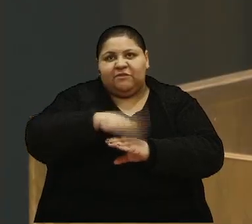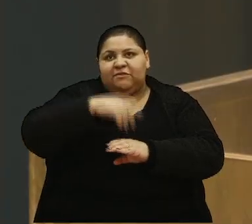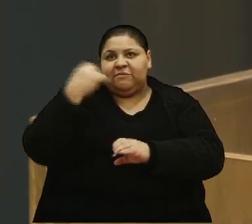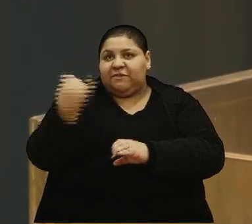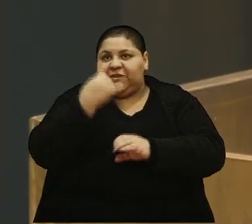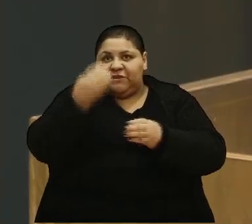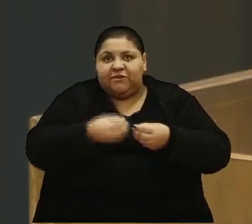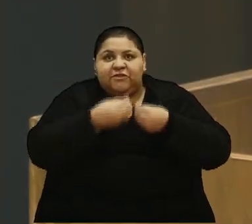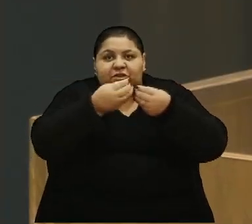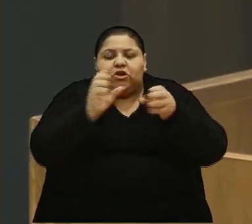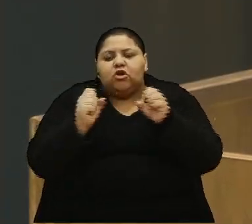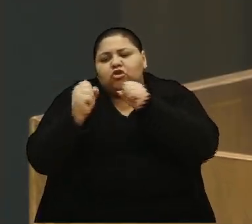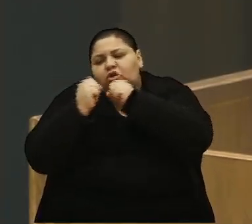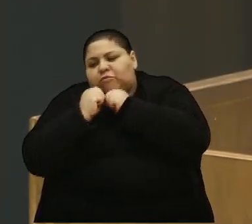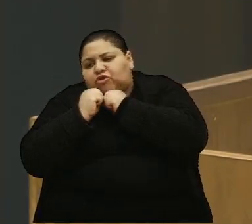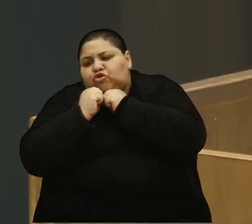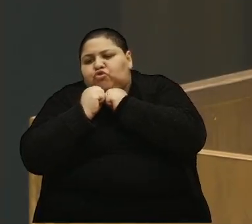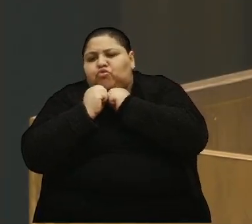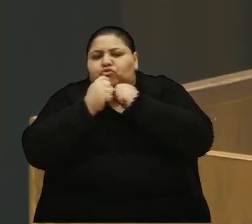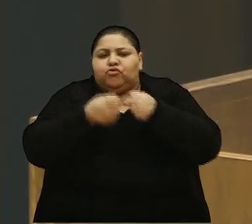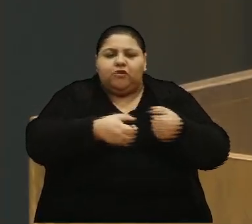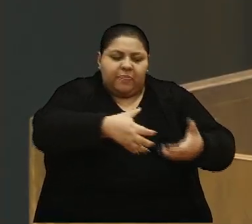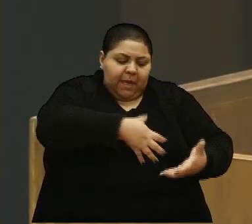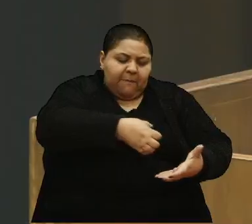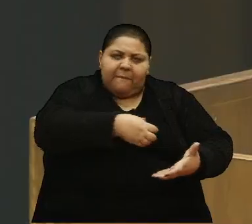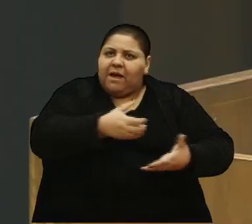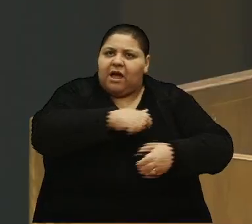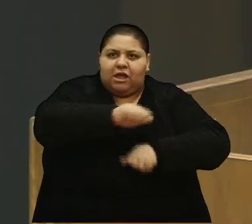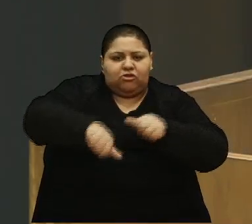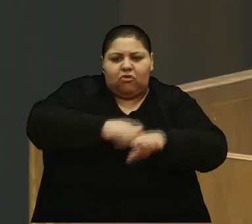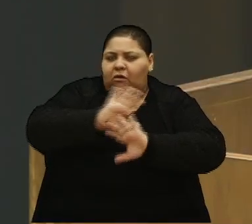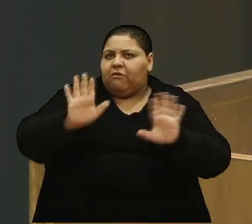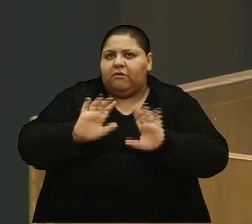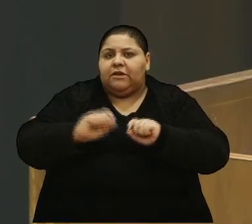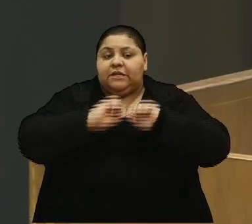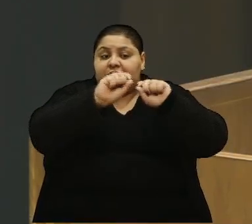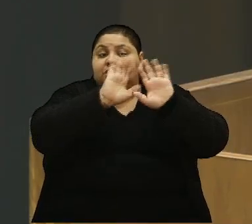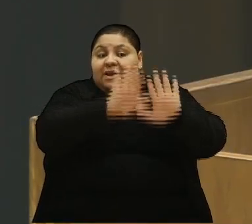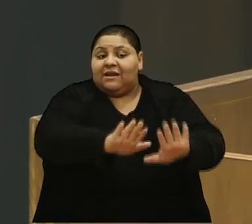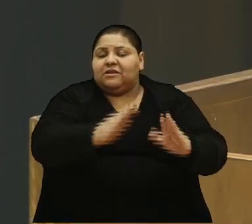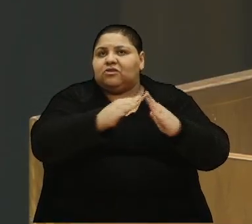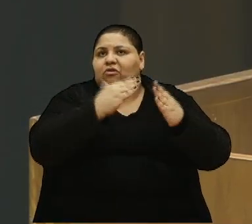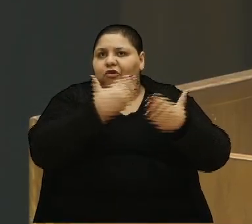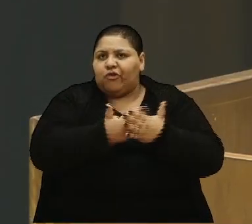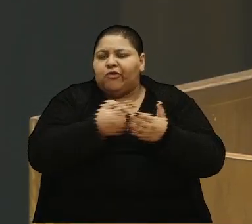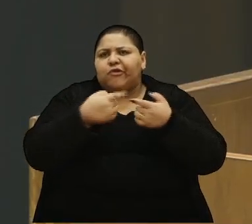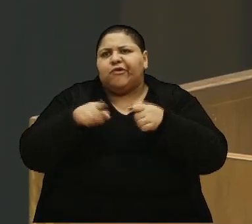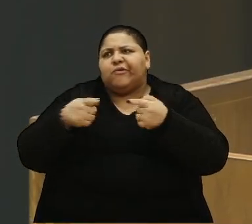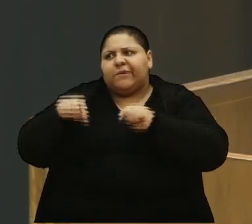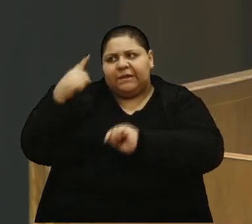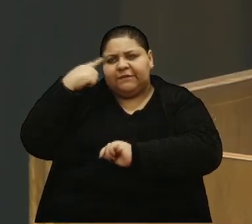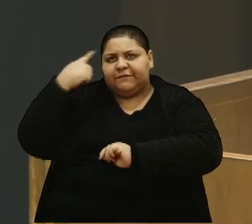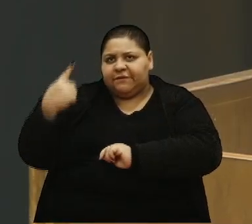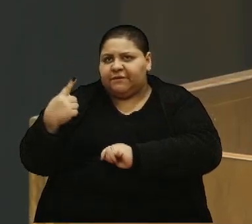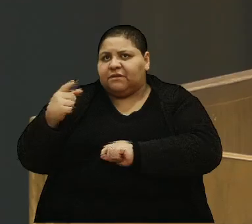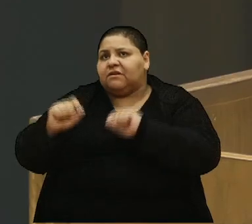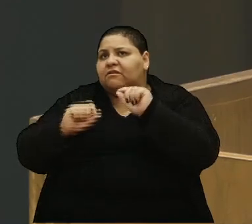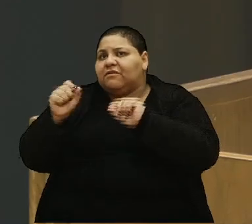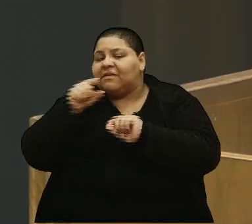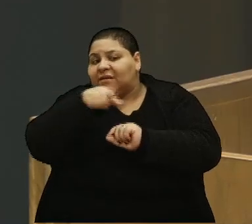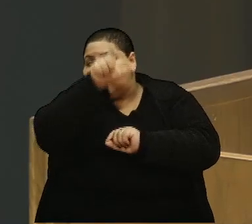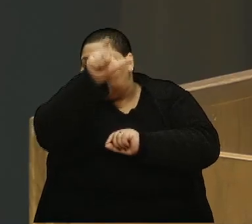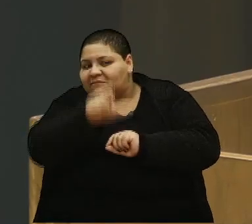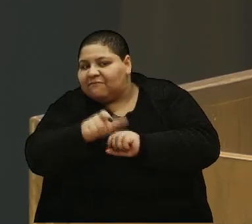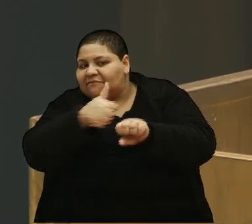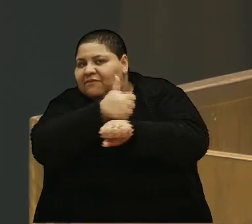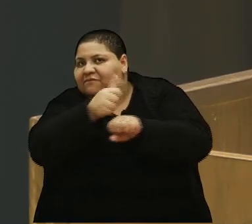tudo, dorme junto, dá mamar, troca, enfim, e deixa lá na escola. Mas aí nós precisamos pensar, quem são esses profissionais